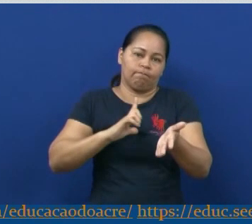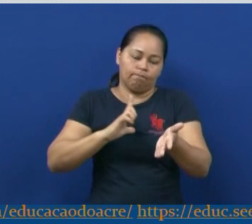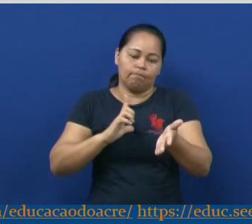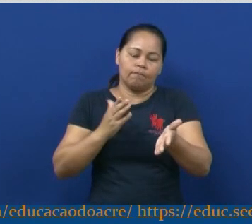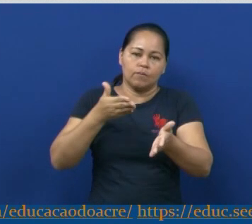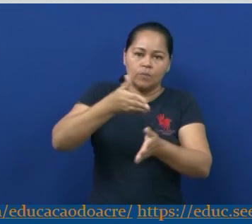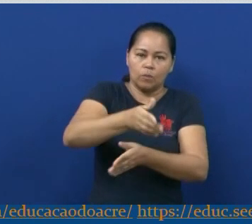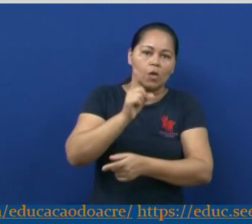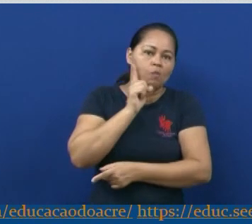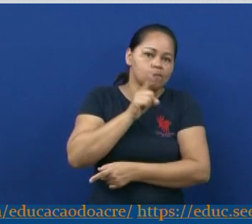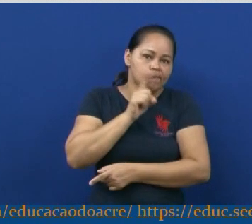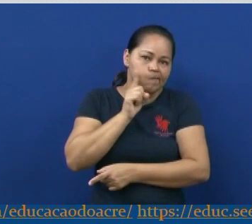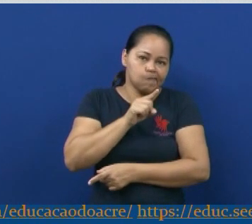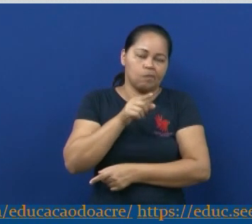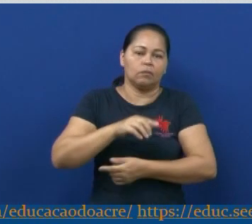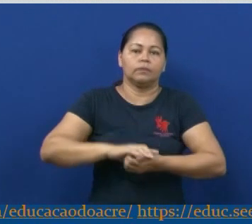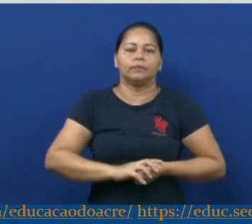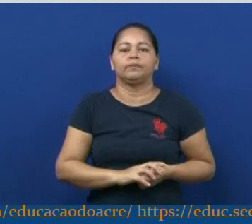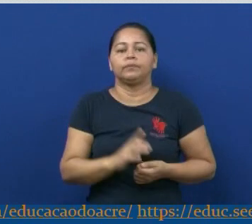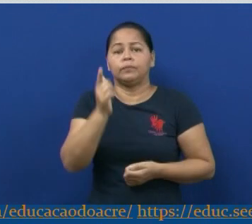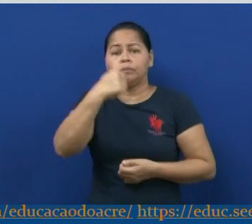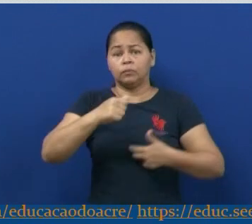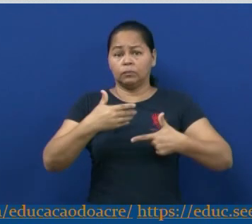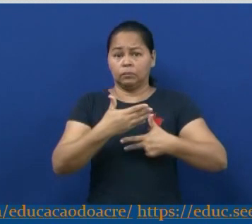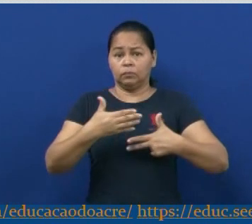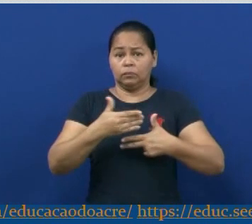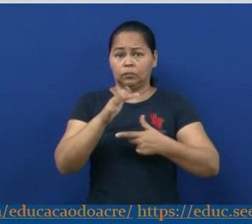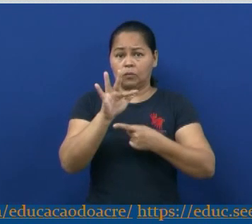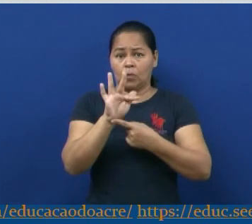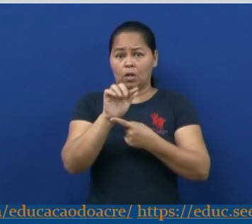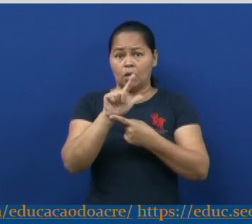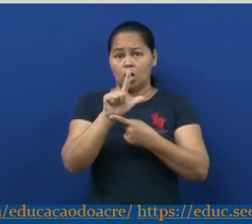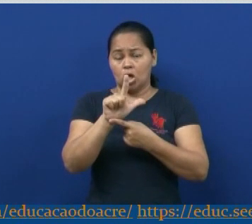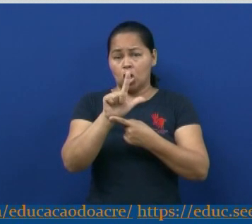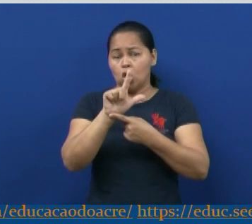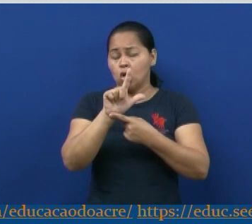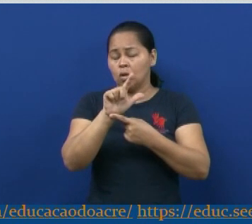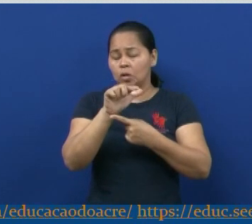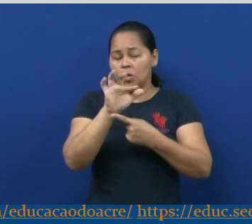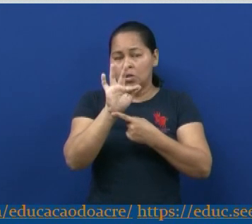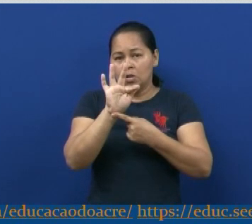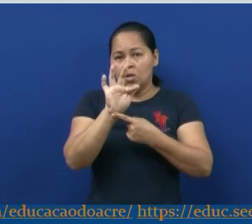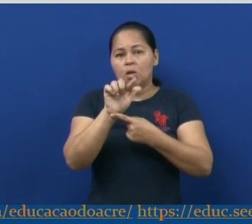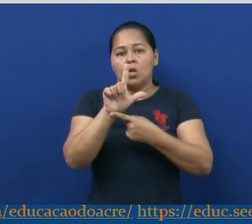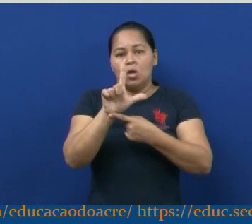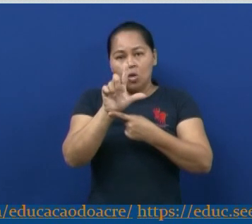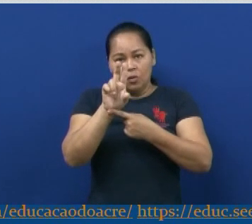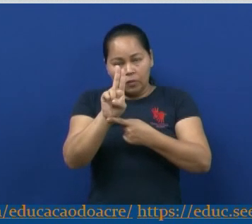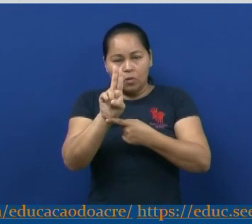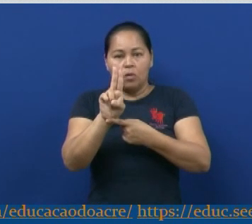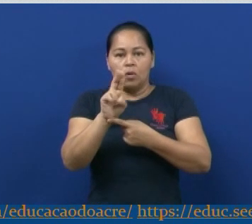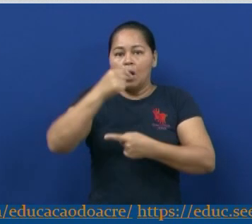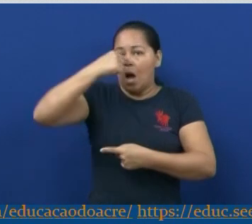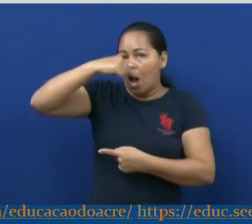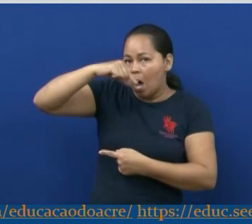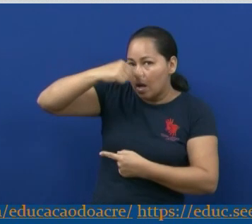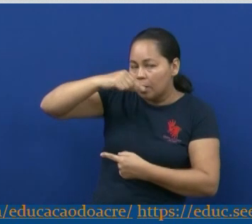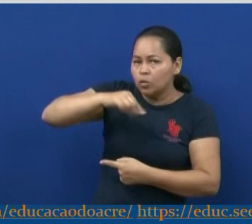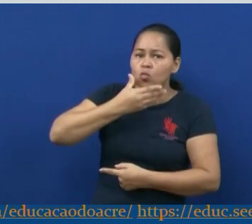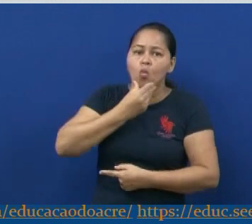nos Estados Unidos. O outro filme é Flu, a gripe, que ele fala de um homem que morre por causa de um